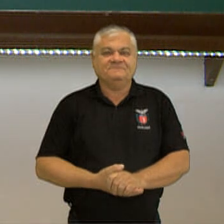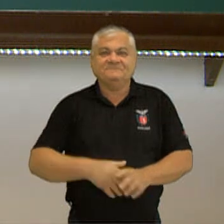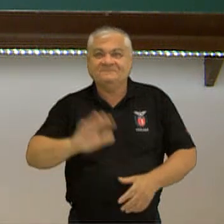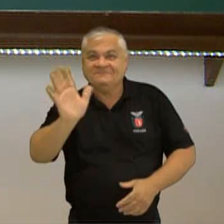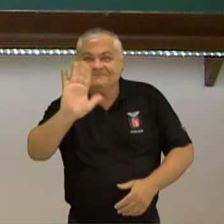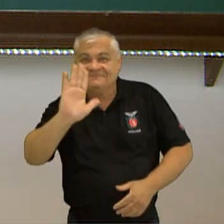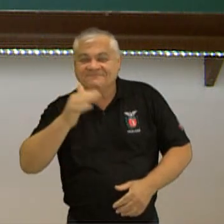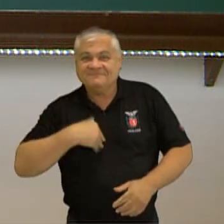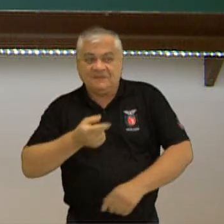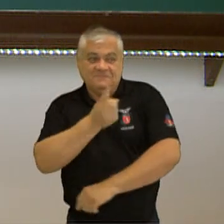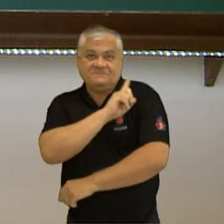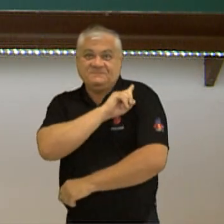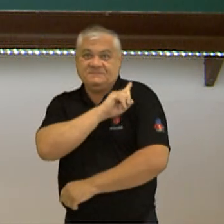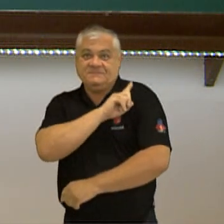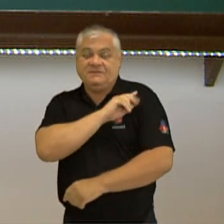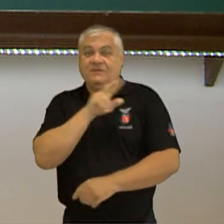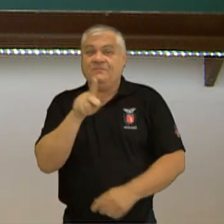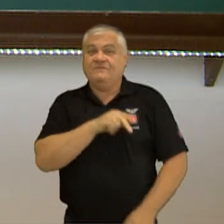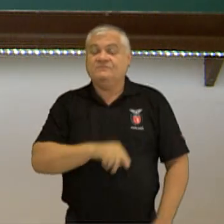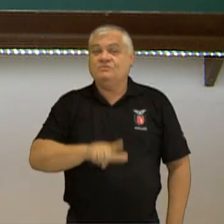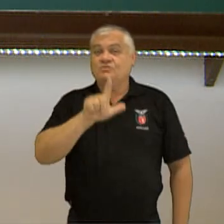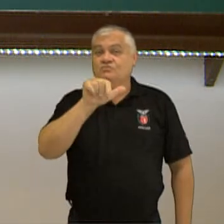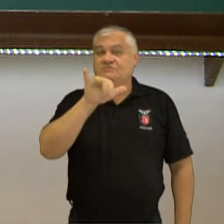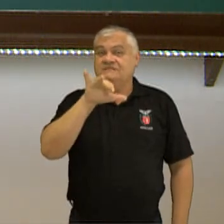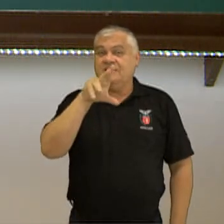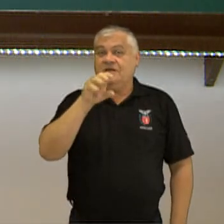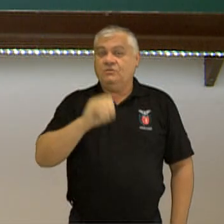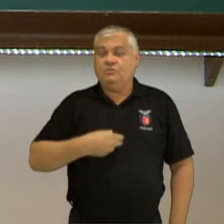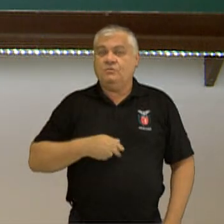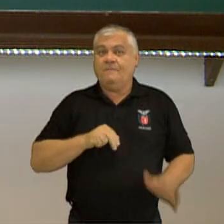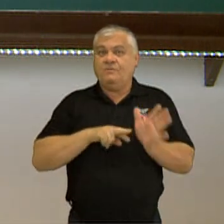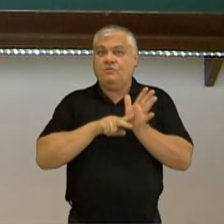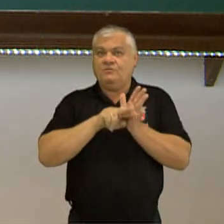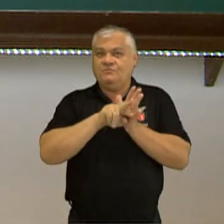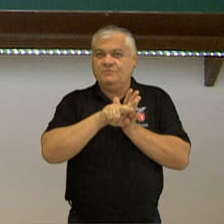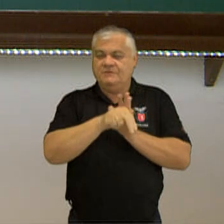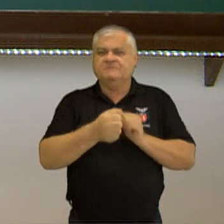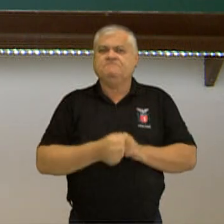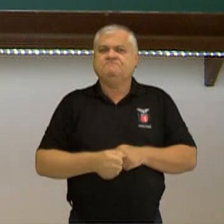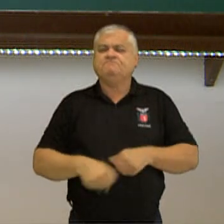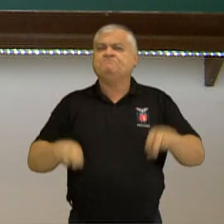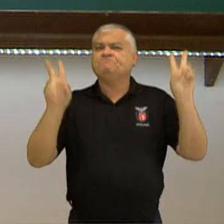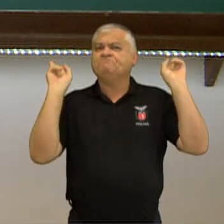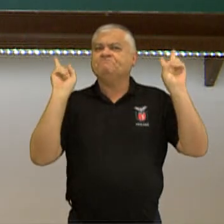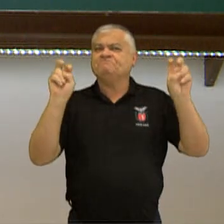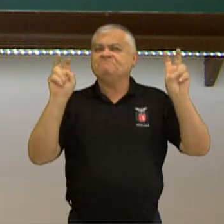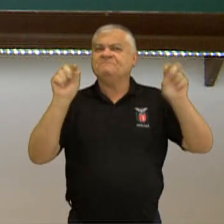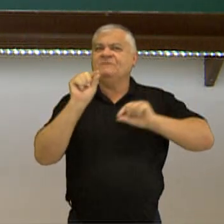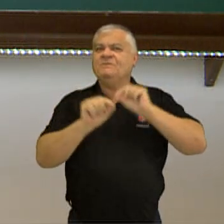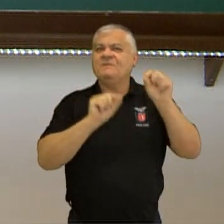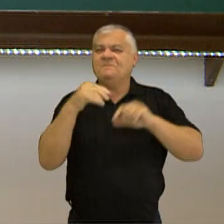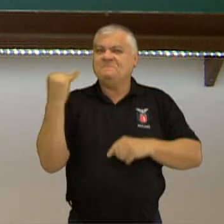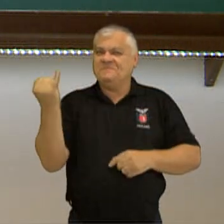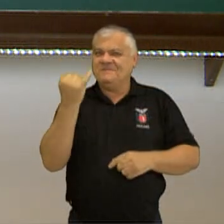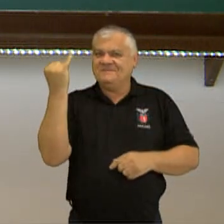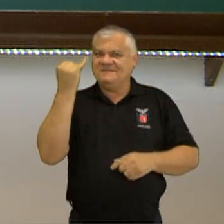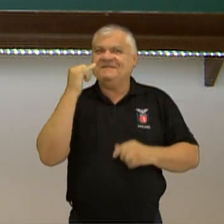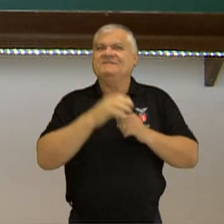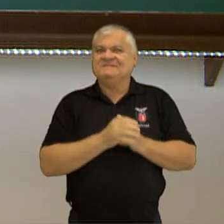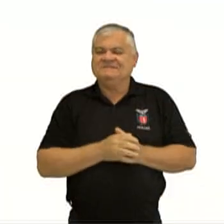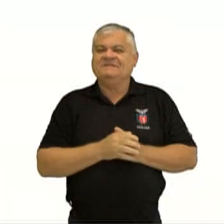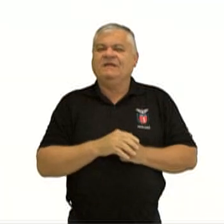Fala galera da primeira série, professor Luciano mais uma vez com vocês, biologia, trazendo um assunto aí que é muito importante para